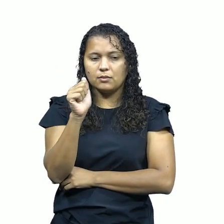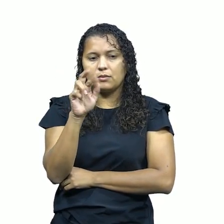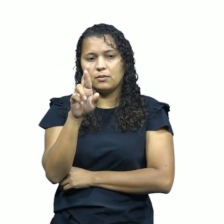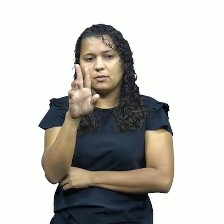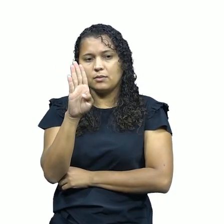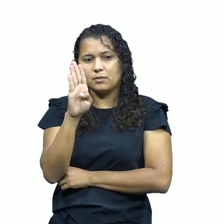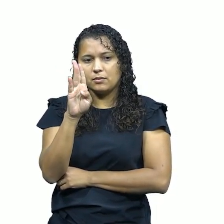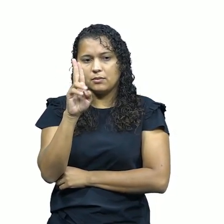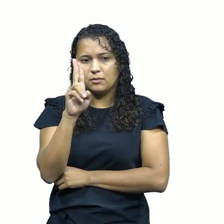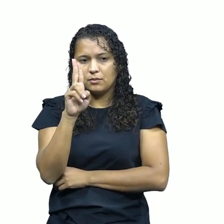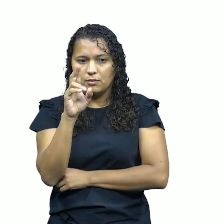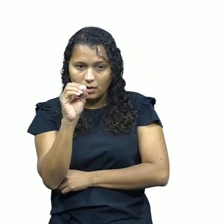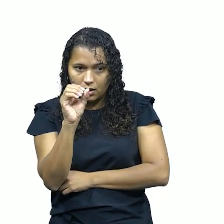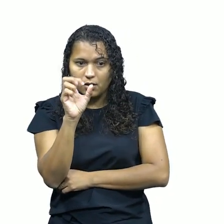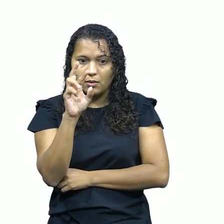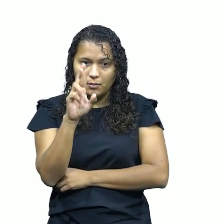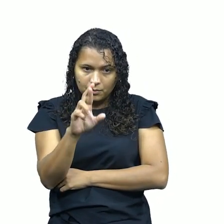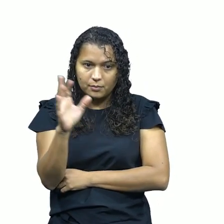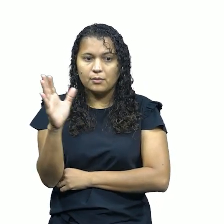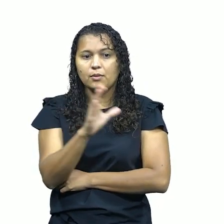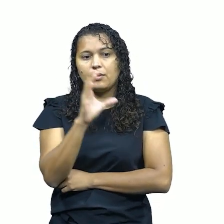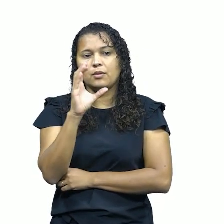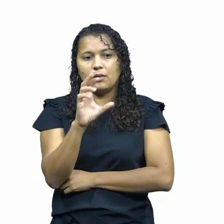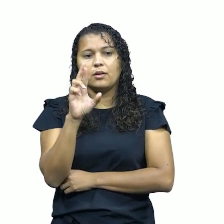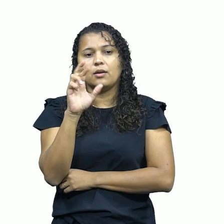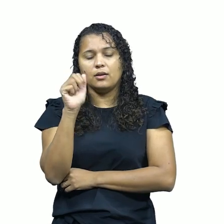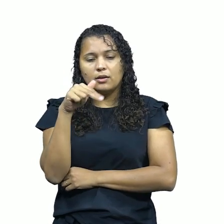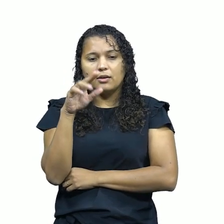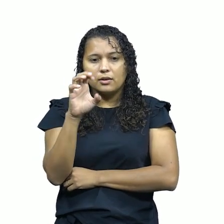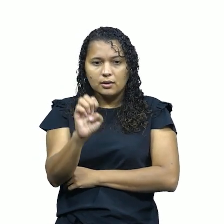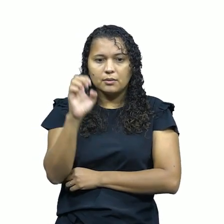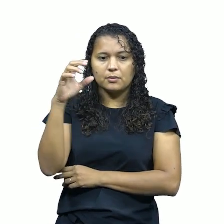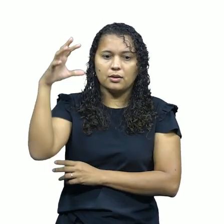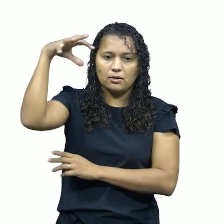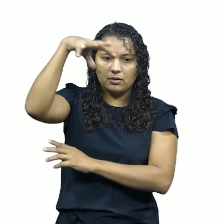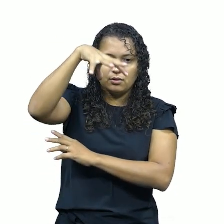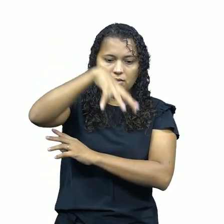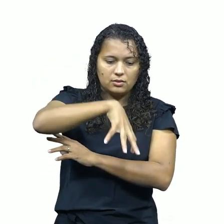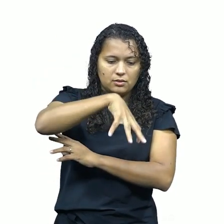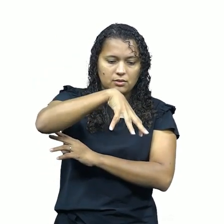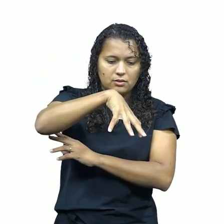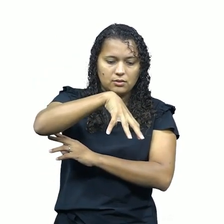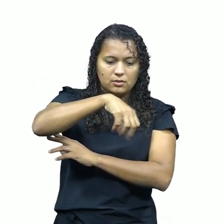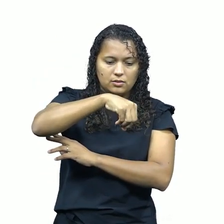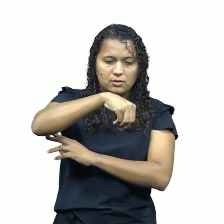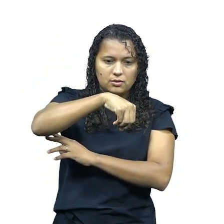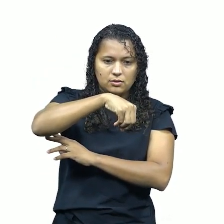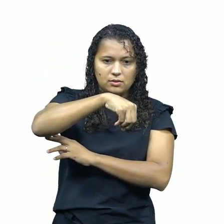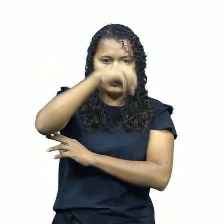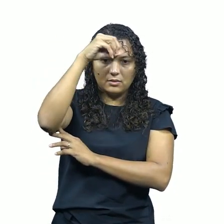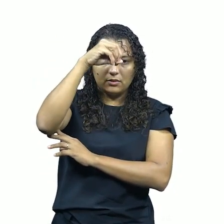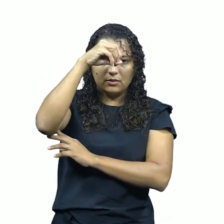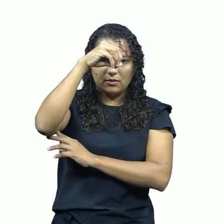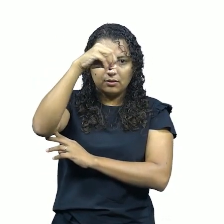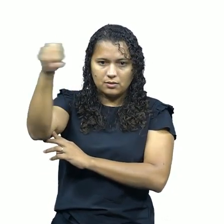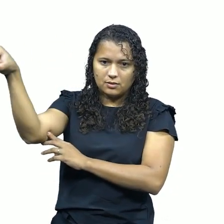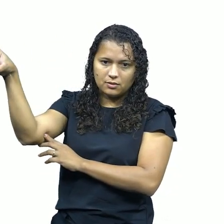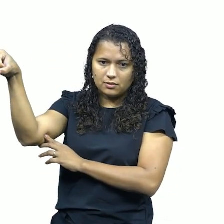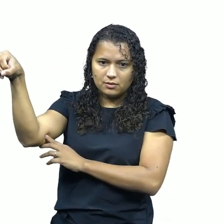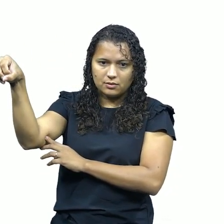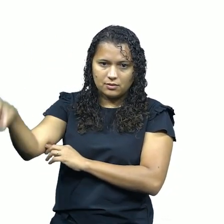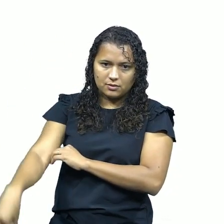um guindaste com lança retrátil a ser utilizado em ambiente portuário para operações comuns